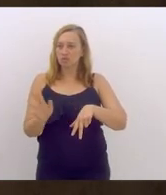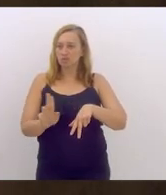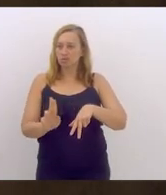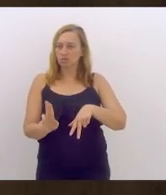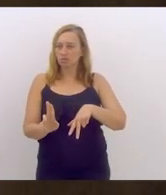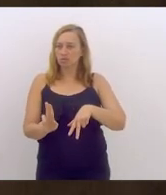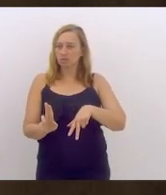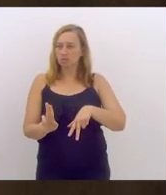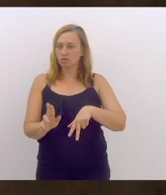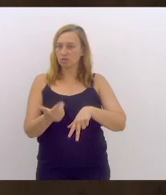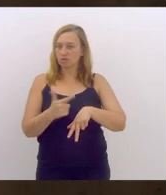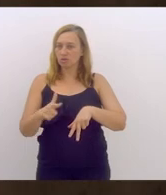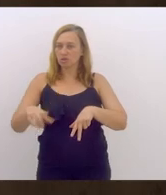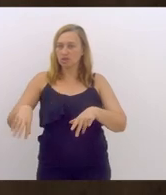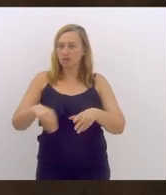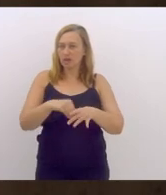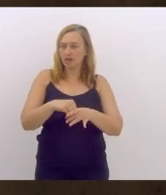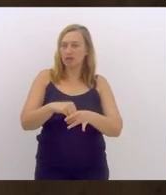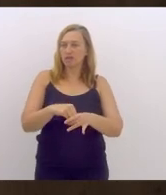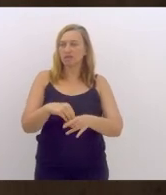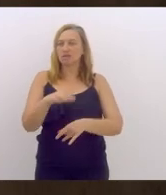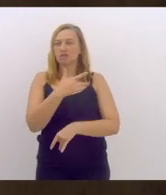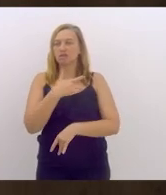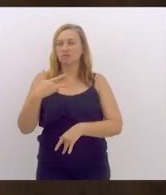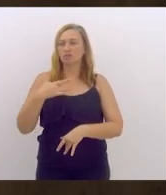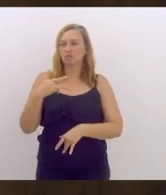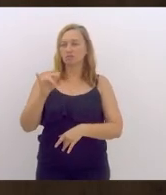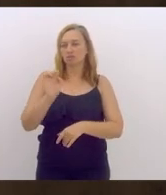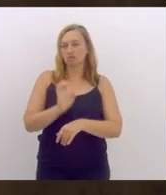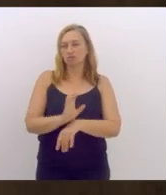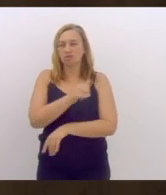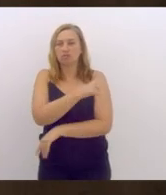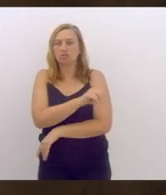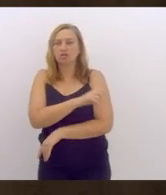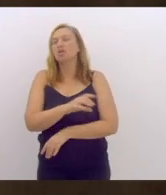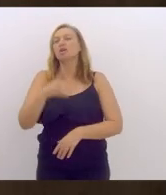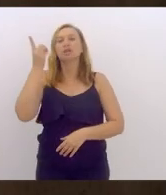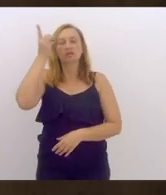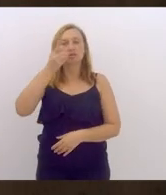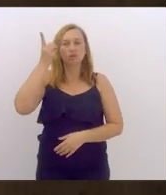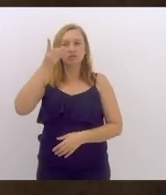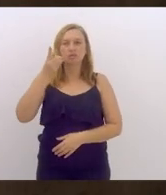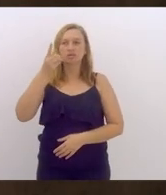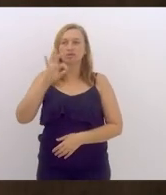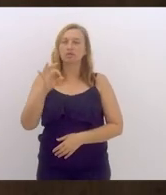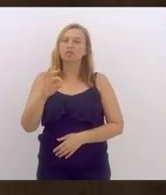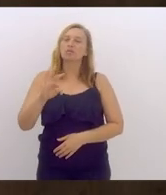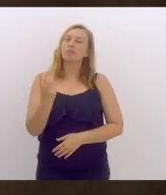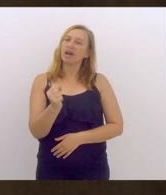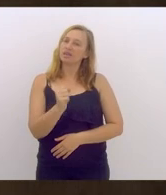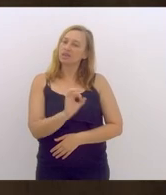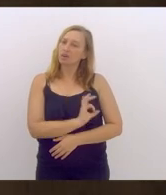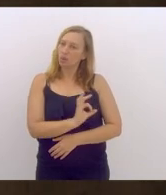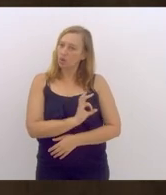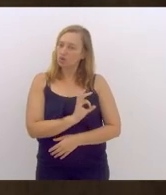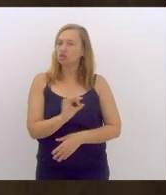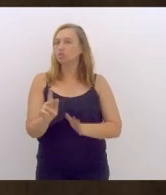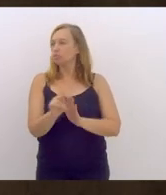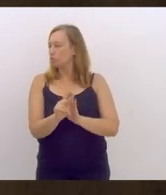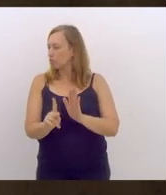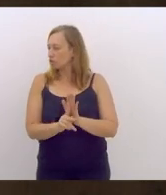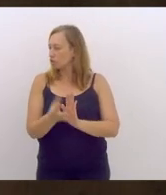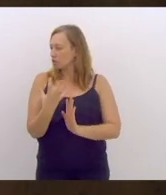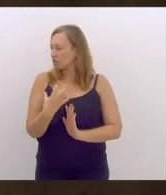identificados na rede de Saúde do Estado do Rio de Janeiro de autoria da deputada Marta Rocha o projeto